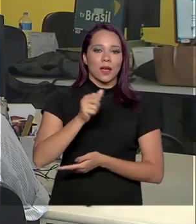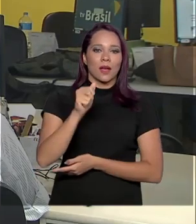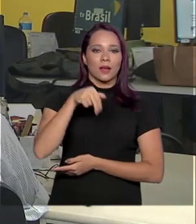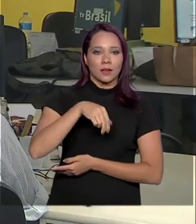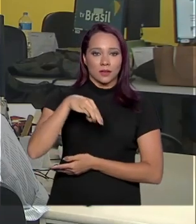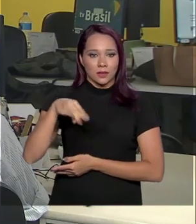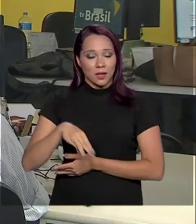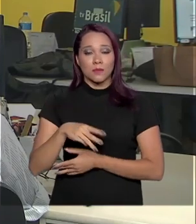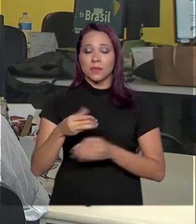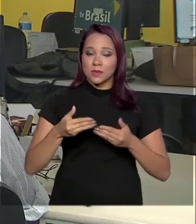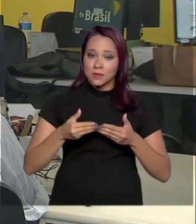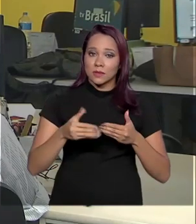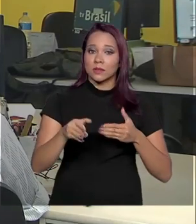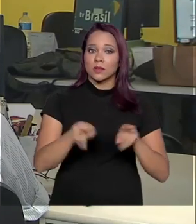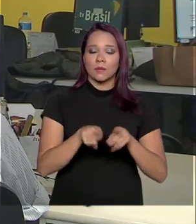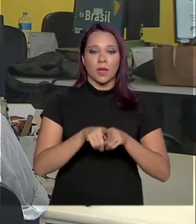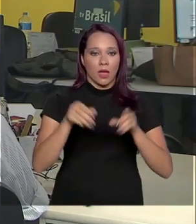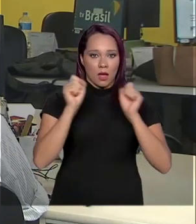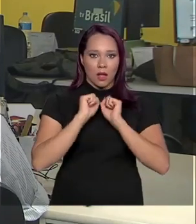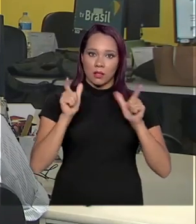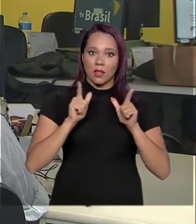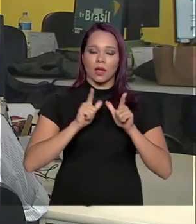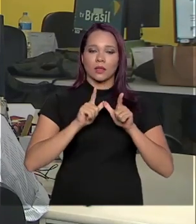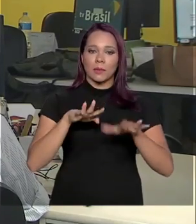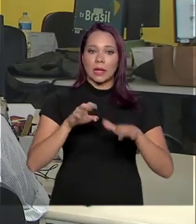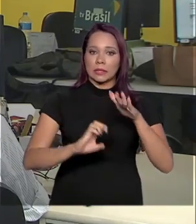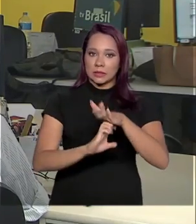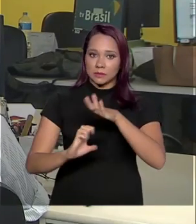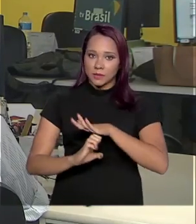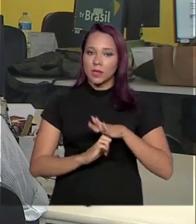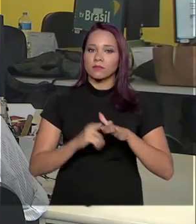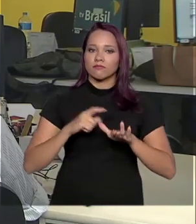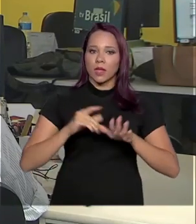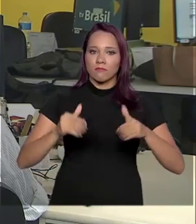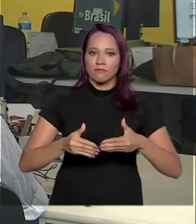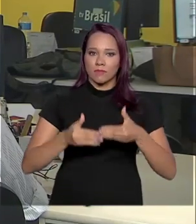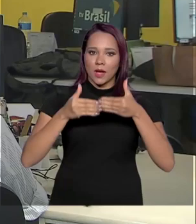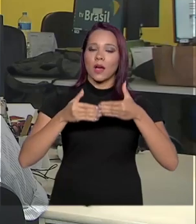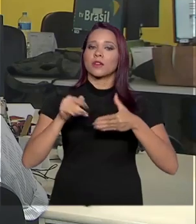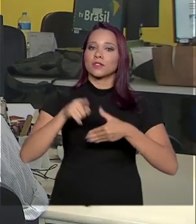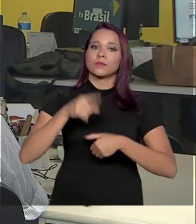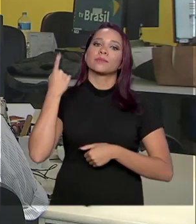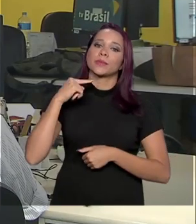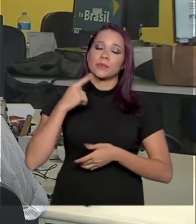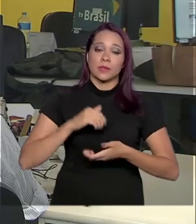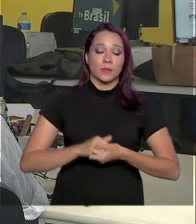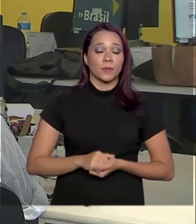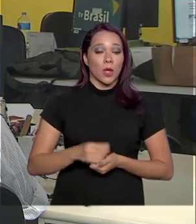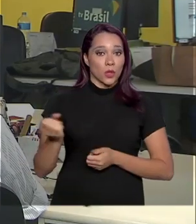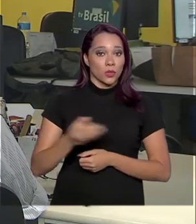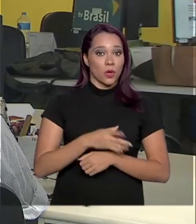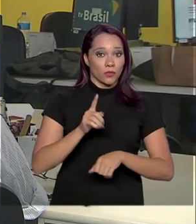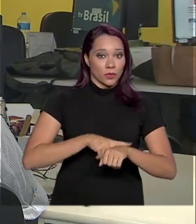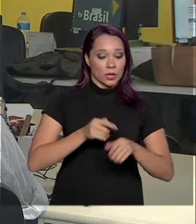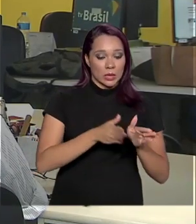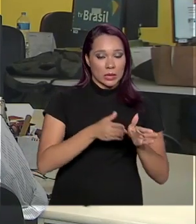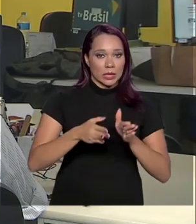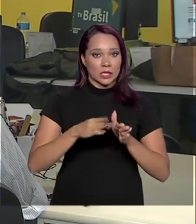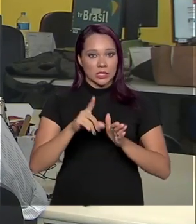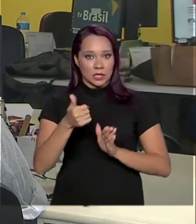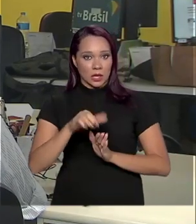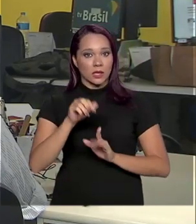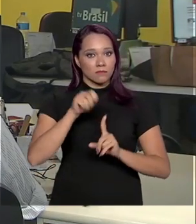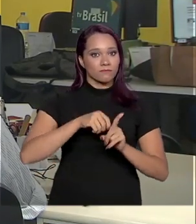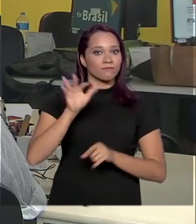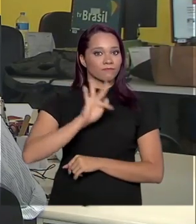Mineração estendeu também o estado de alerta para as empresas que detêm barragens no estado. O novo prazo vai até o dia 10 de fevereiro.